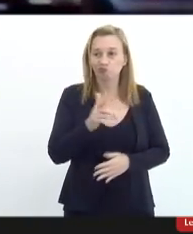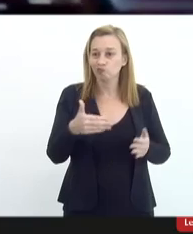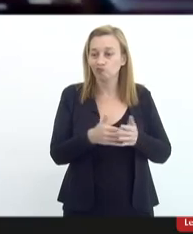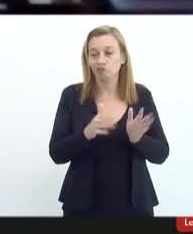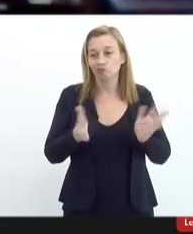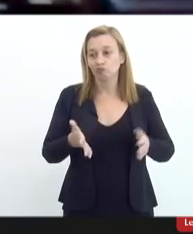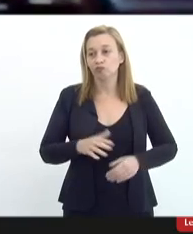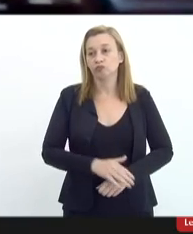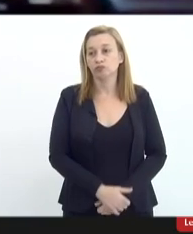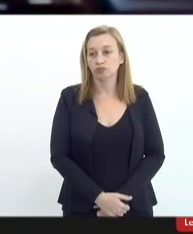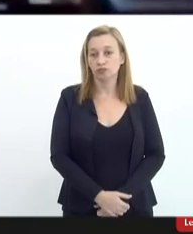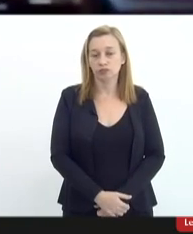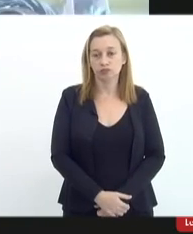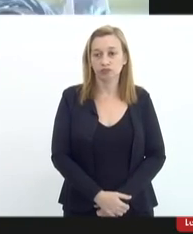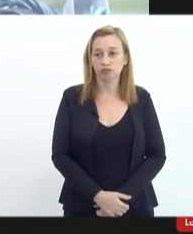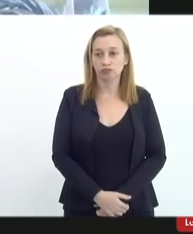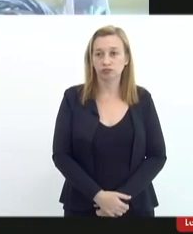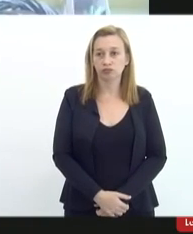hoje.